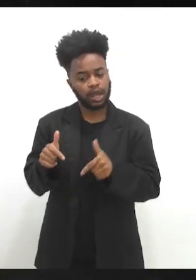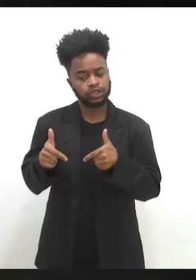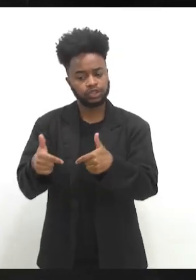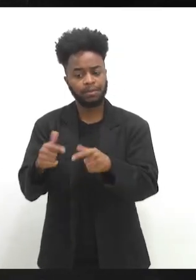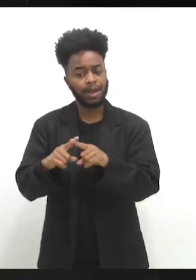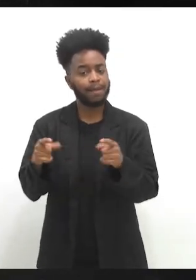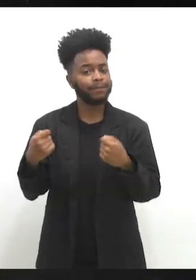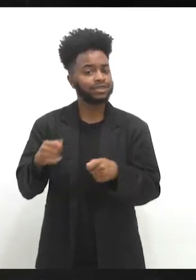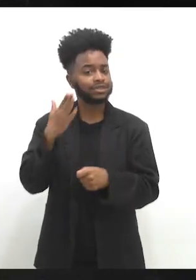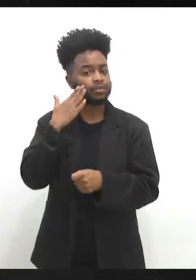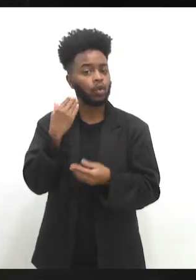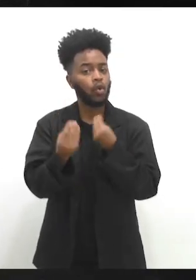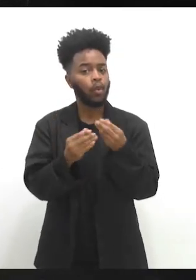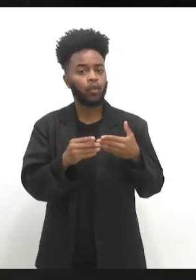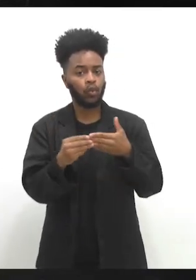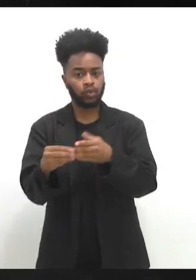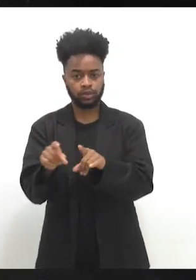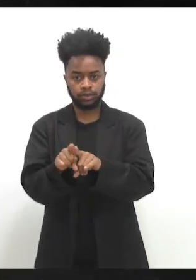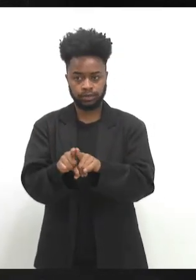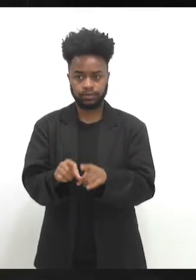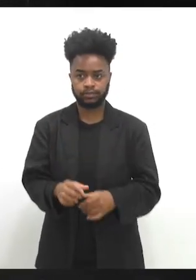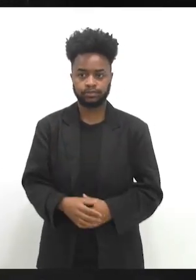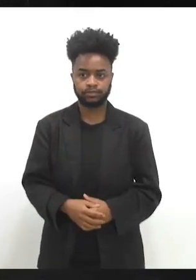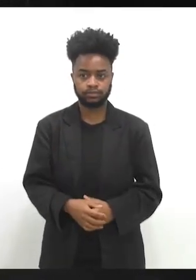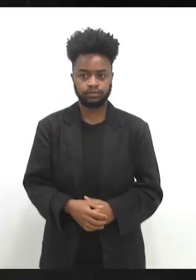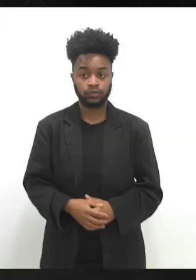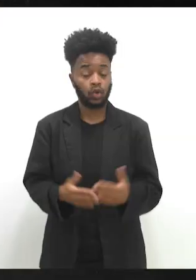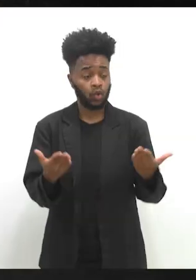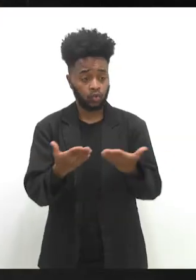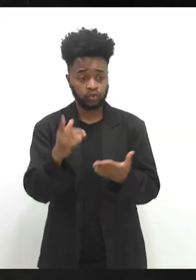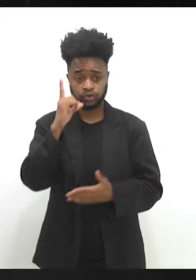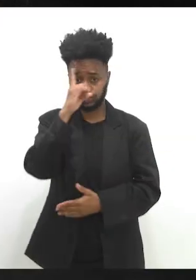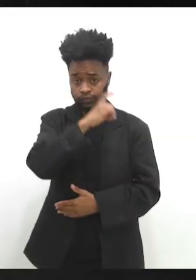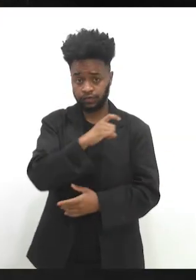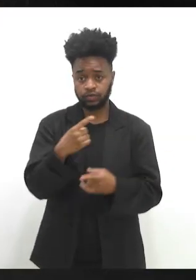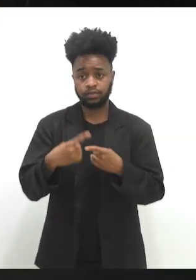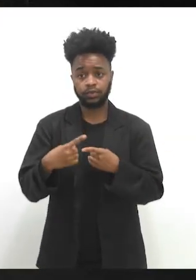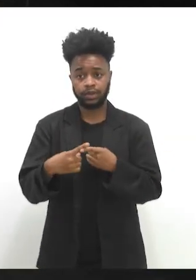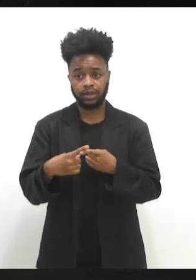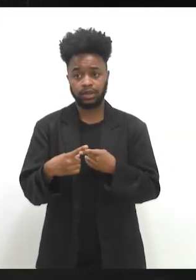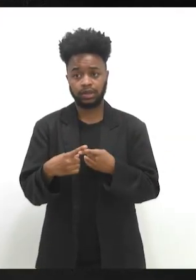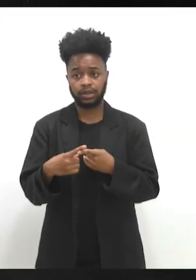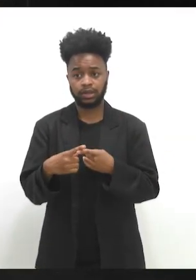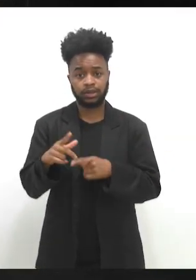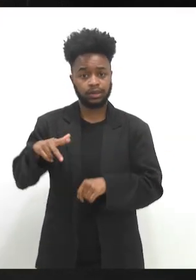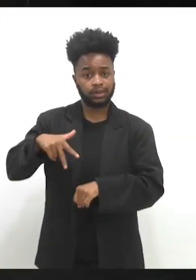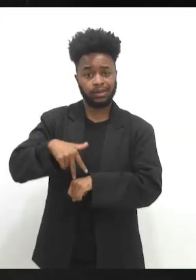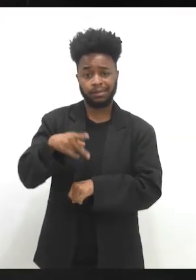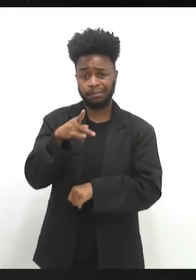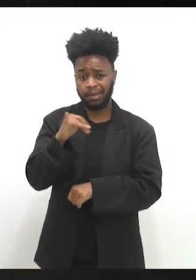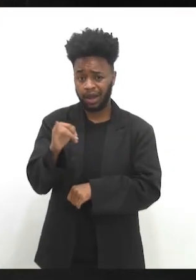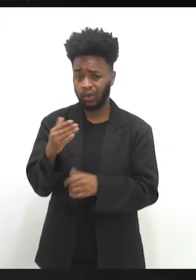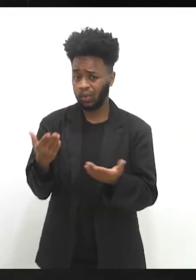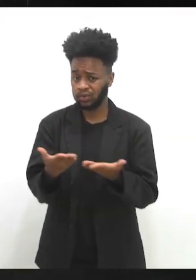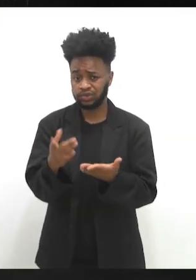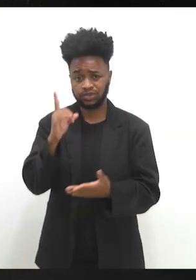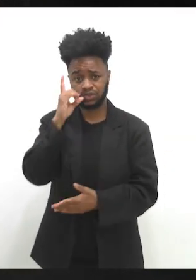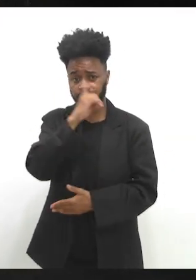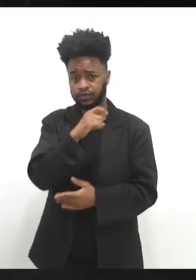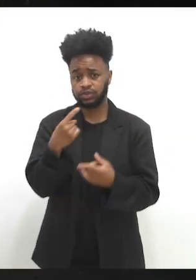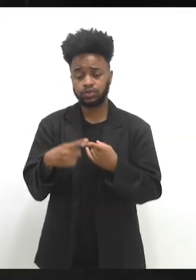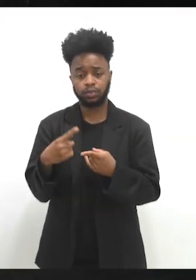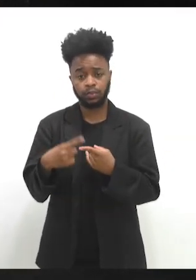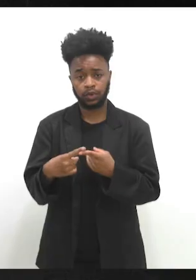autoridade e tudo mais, mas tem que saber como conduzir isso, né? Hoje em dia é muito difícil, porque ser pai hoje em dia é muito difícil,